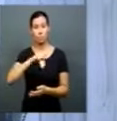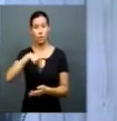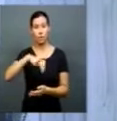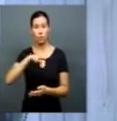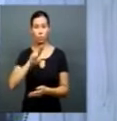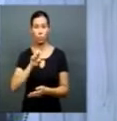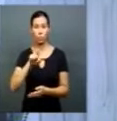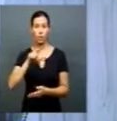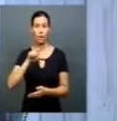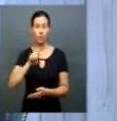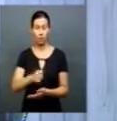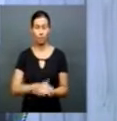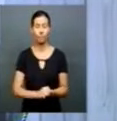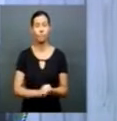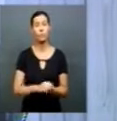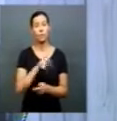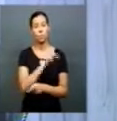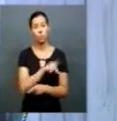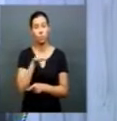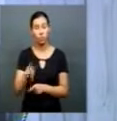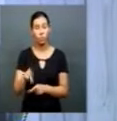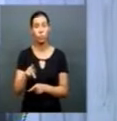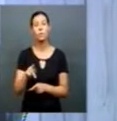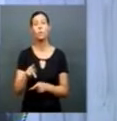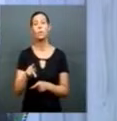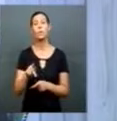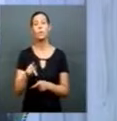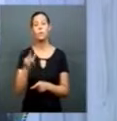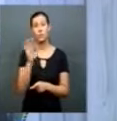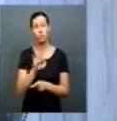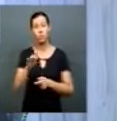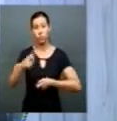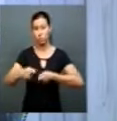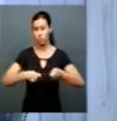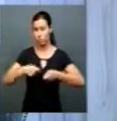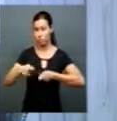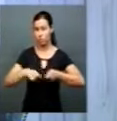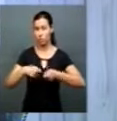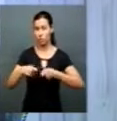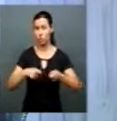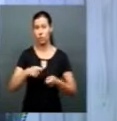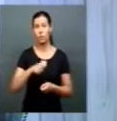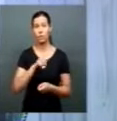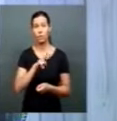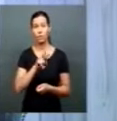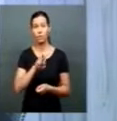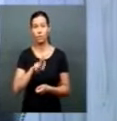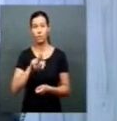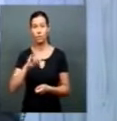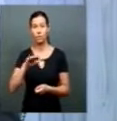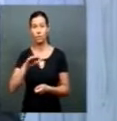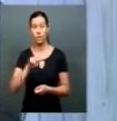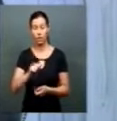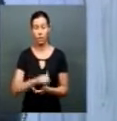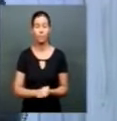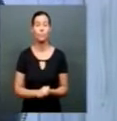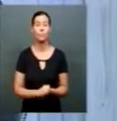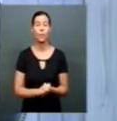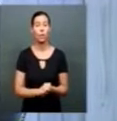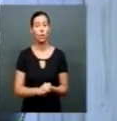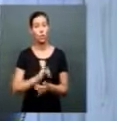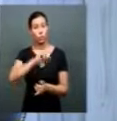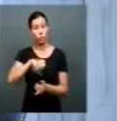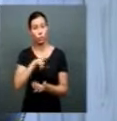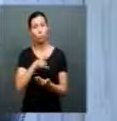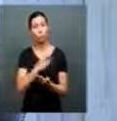a professora da Faculdade de Gestão e Negócios da Universidade, Verica Marconi. O Jornal da UFU